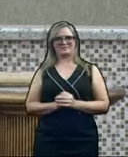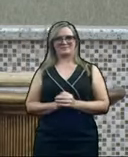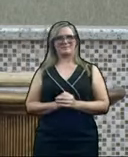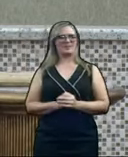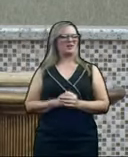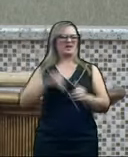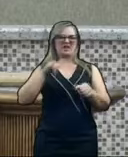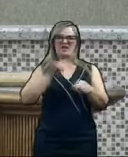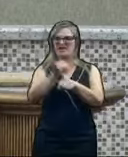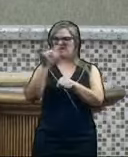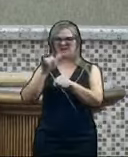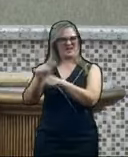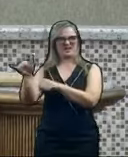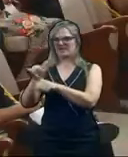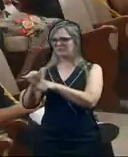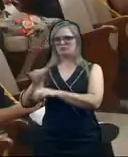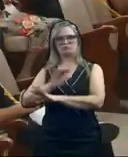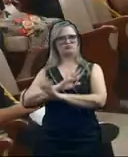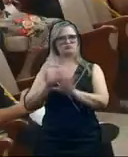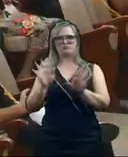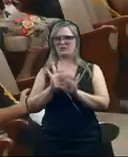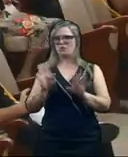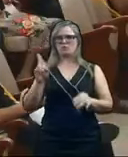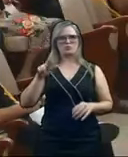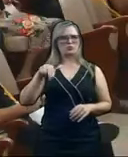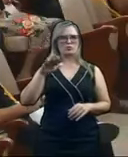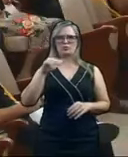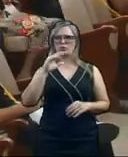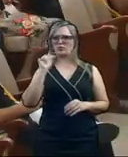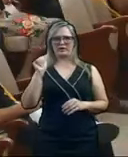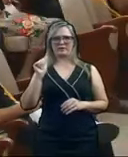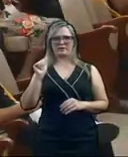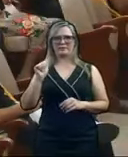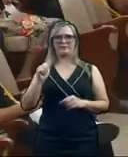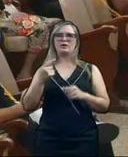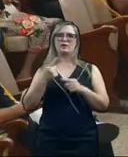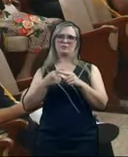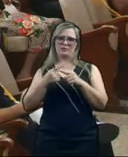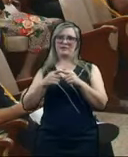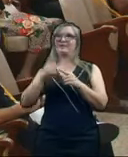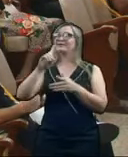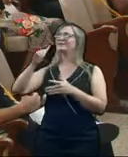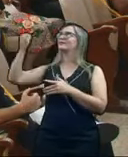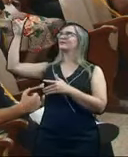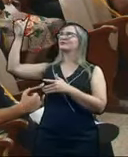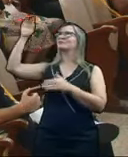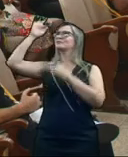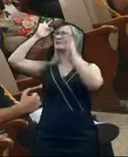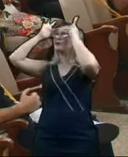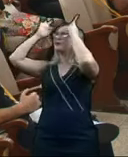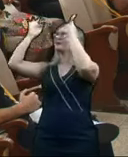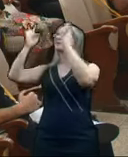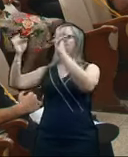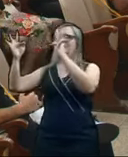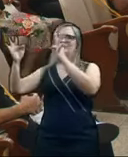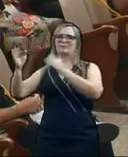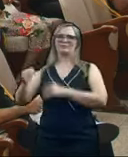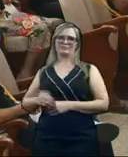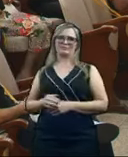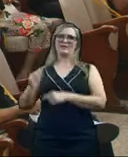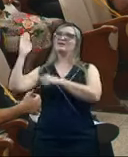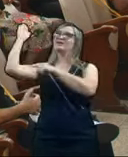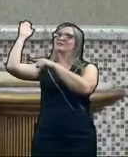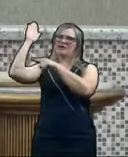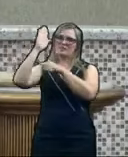disso a Deus não precisa disso e o final da sua história que pode ser hoje pode ser amanhã